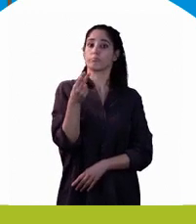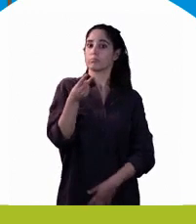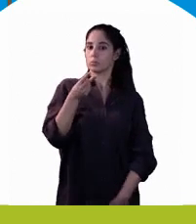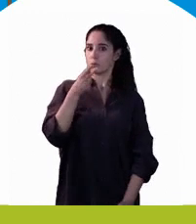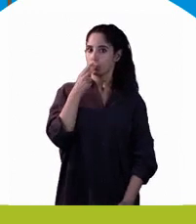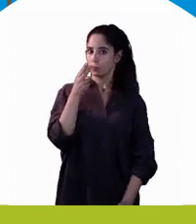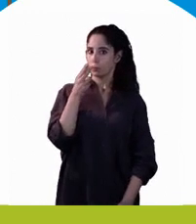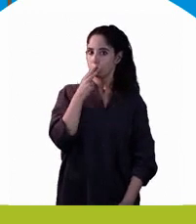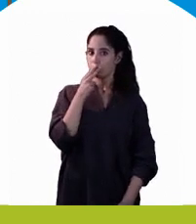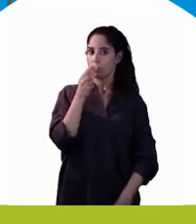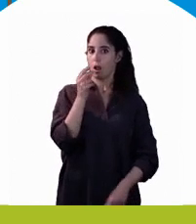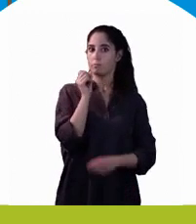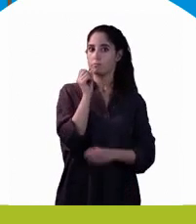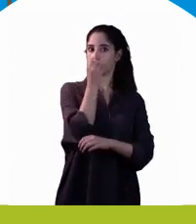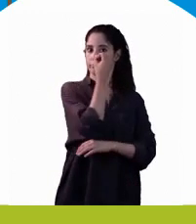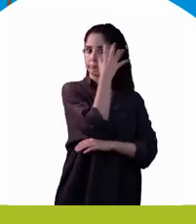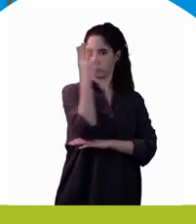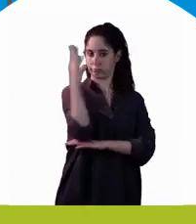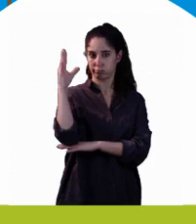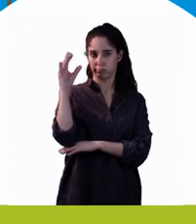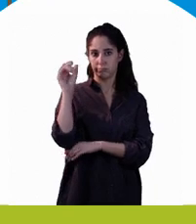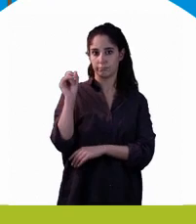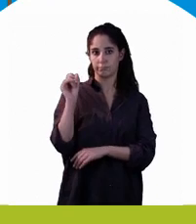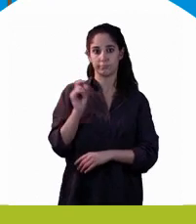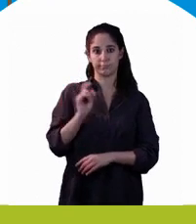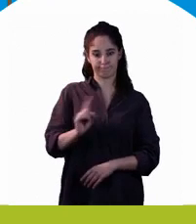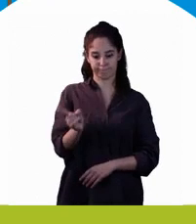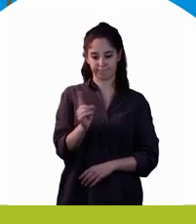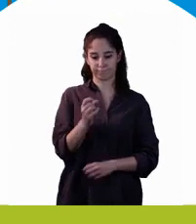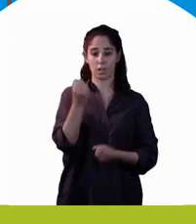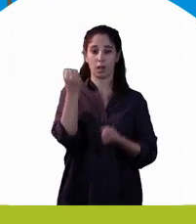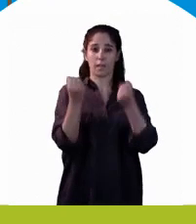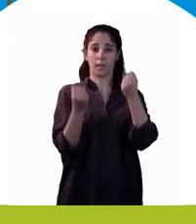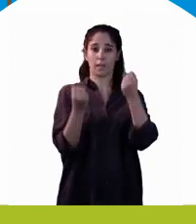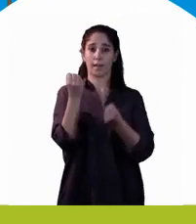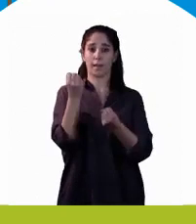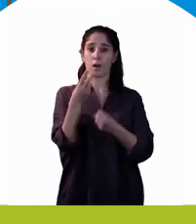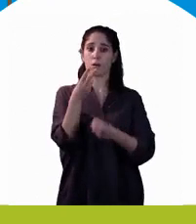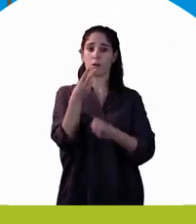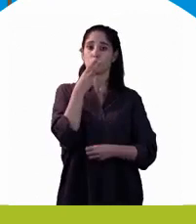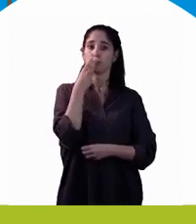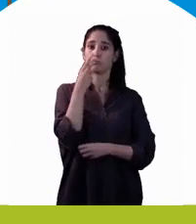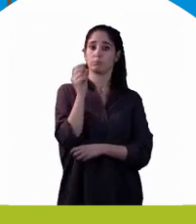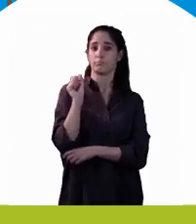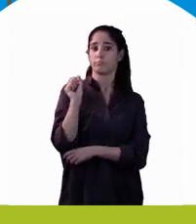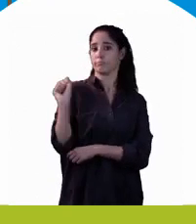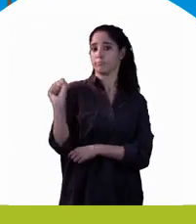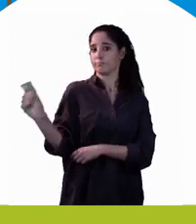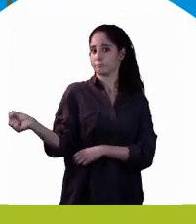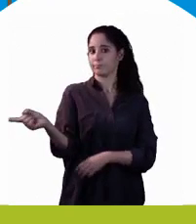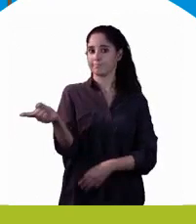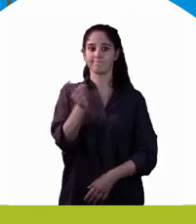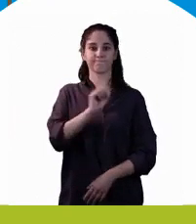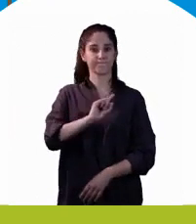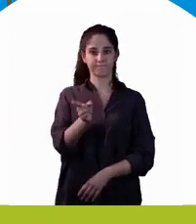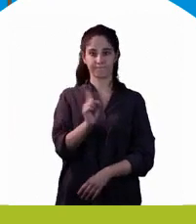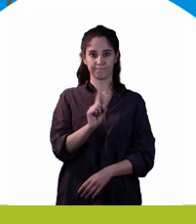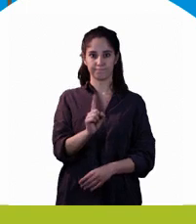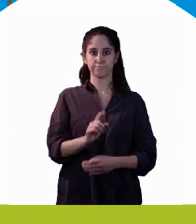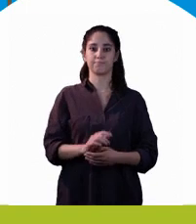Não fume na floresta, nem atire cigarros pela janela do seu carro. Guardem lugar seguro e